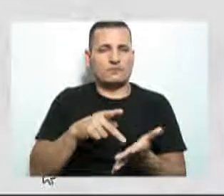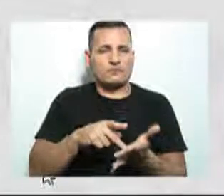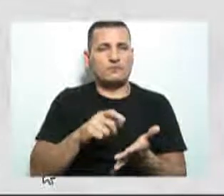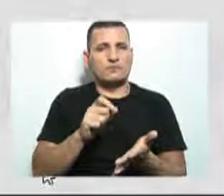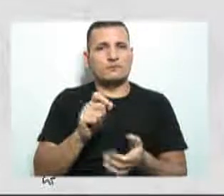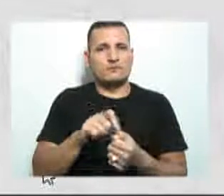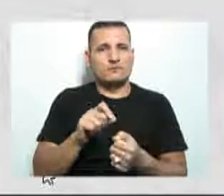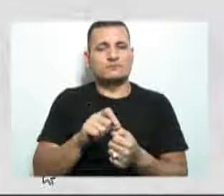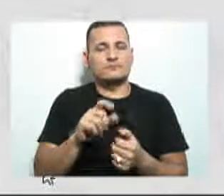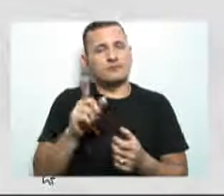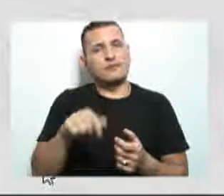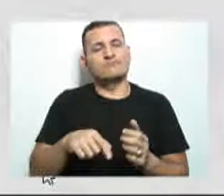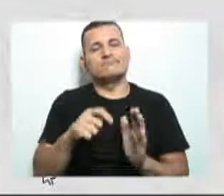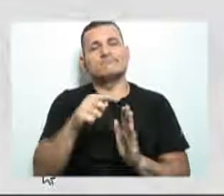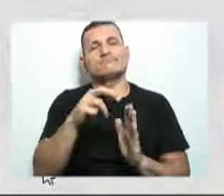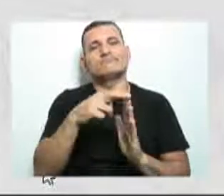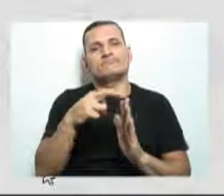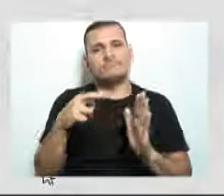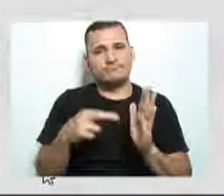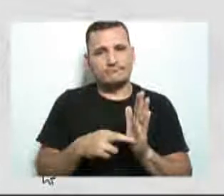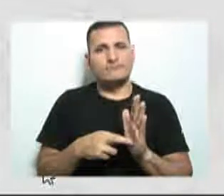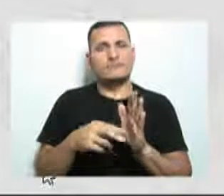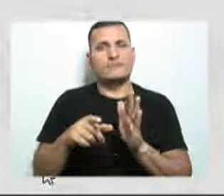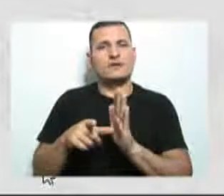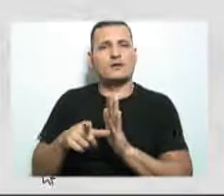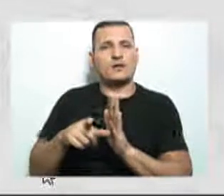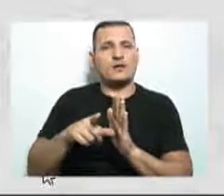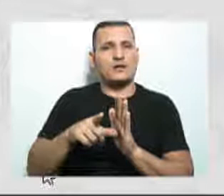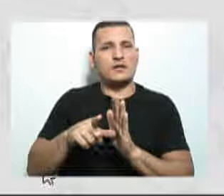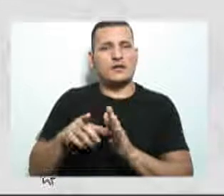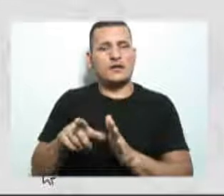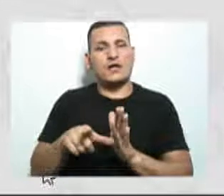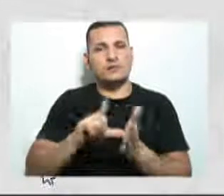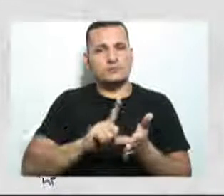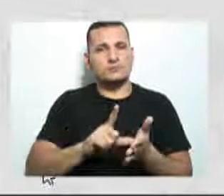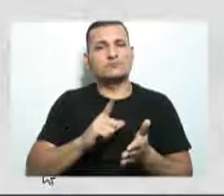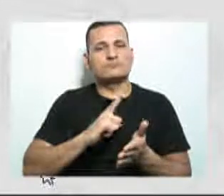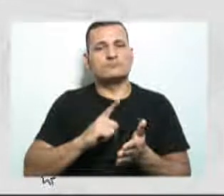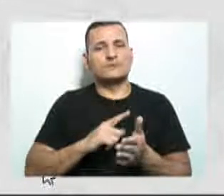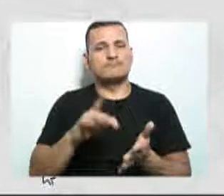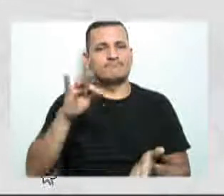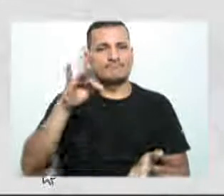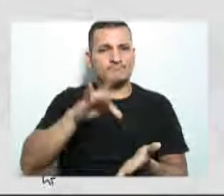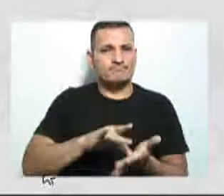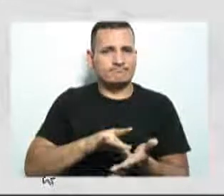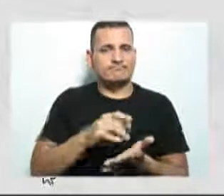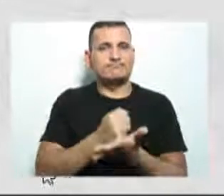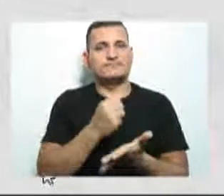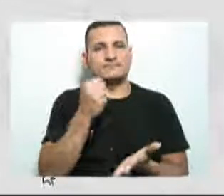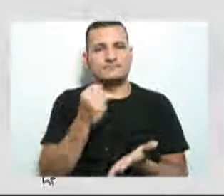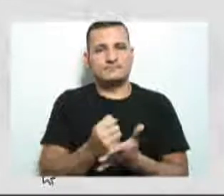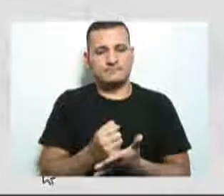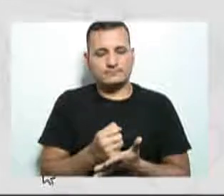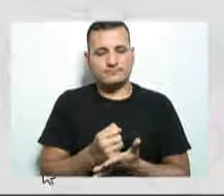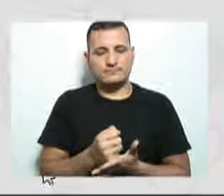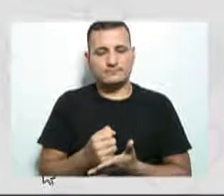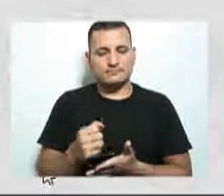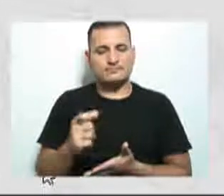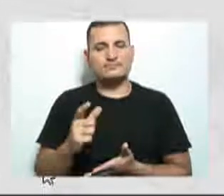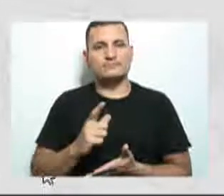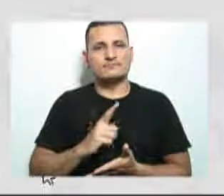aqui as regras, ok? É feito regras antes, então nós temos o poder legítimo contratual. Nós temos o poder